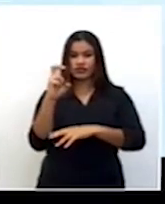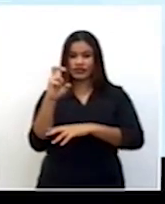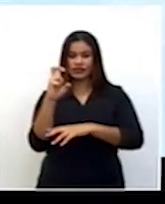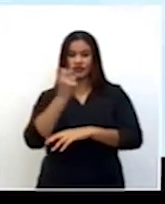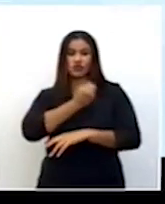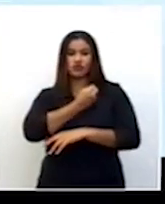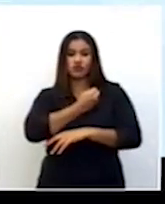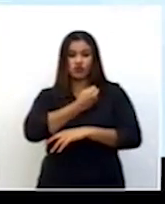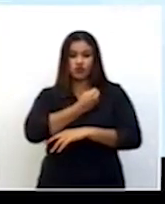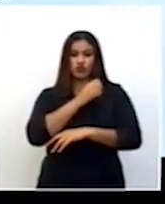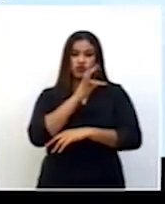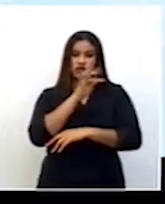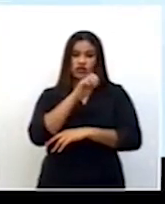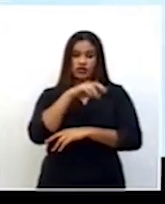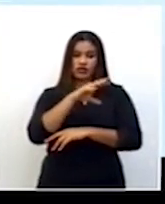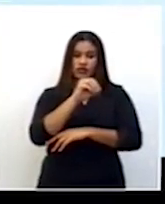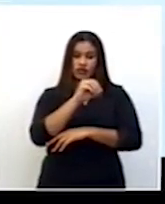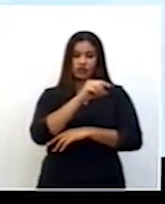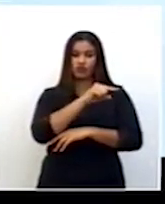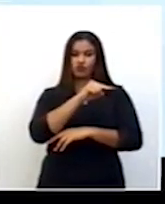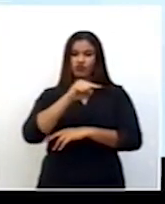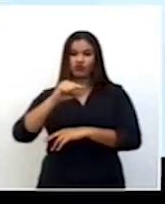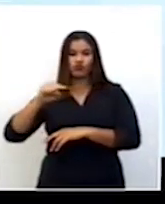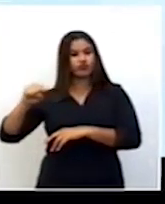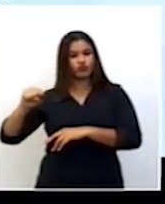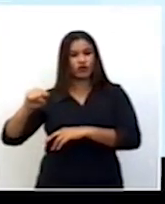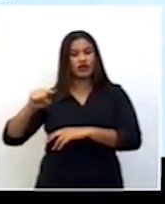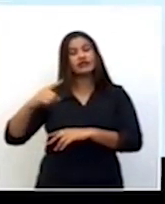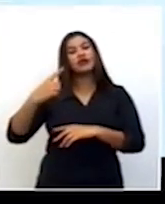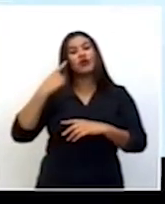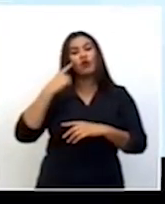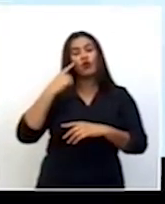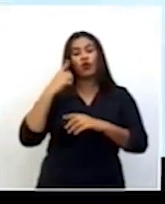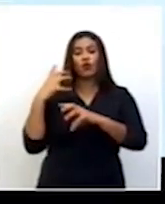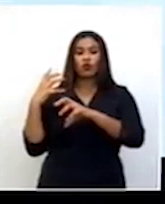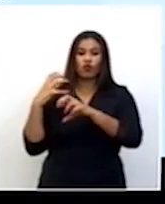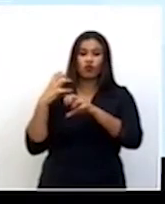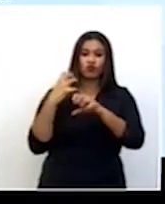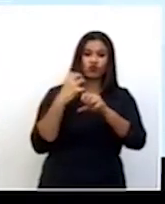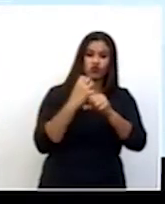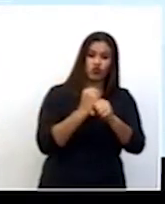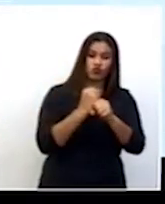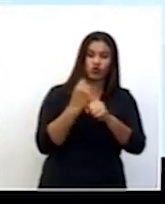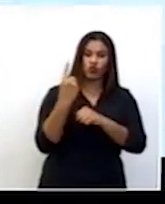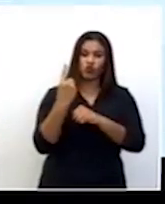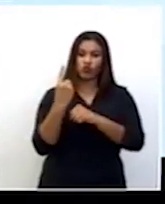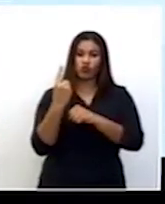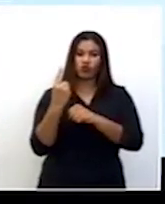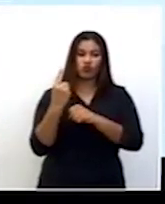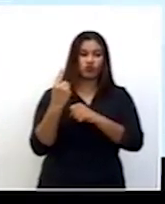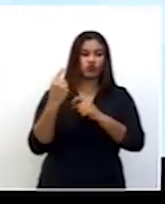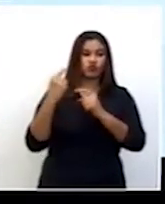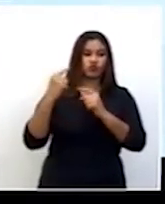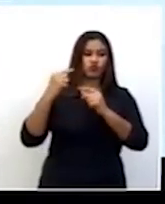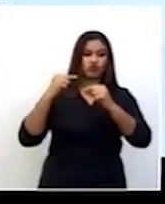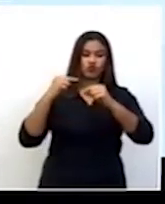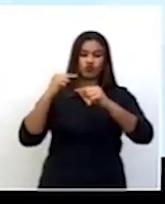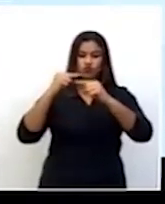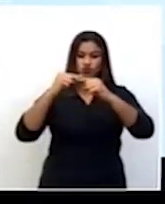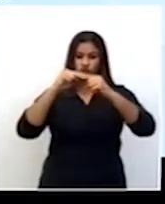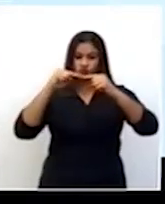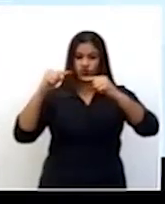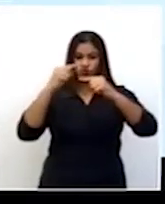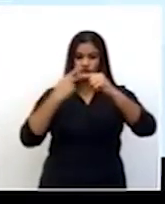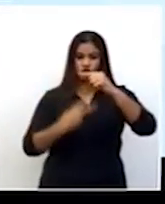termos da sequência a seguir? Então, eu quero saber a soma do 1 sobre 2, mais 1 sobre 4, mais 1